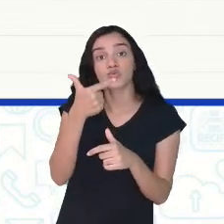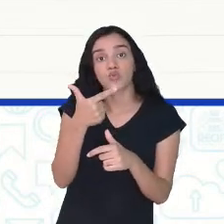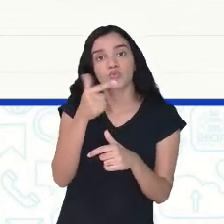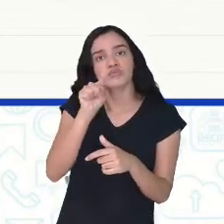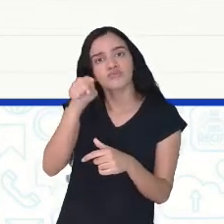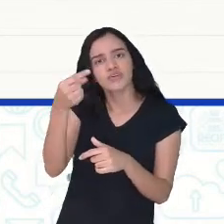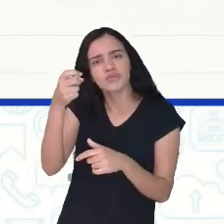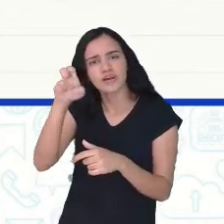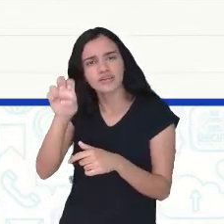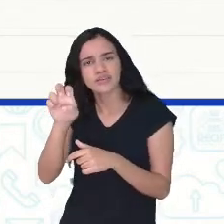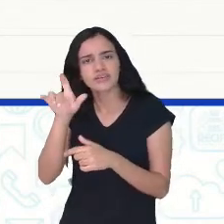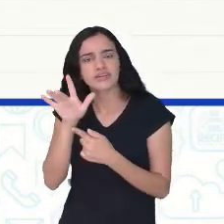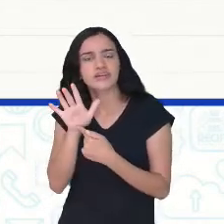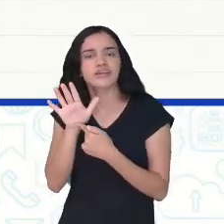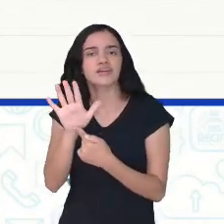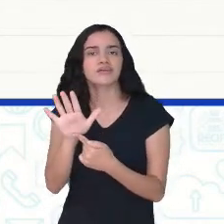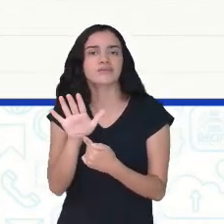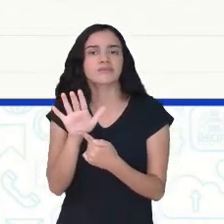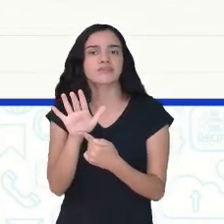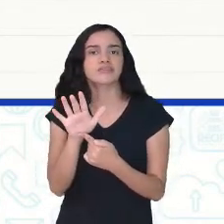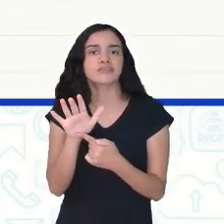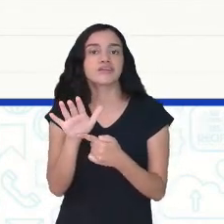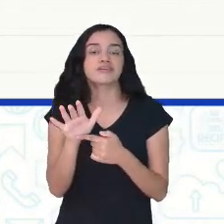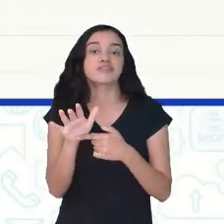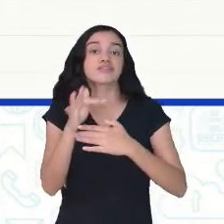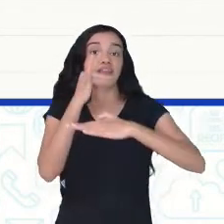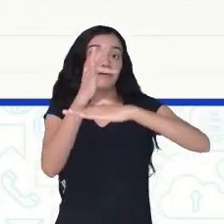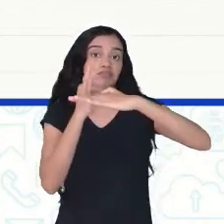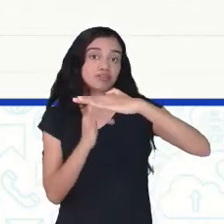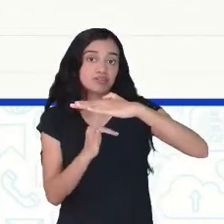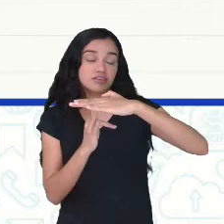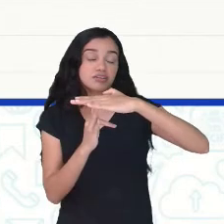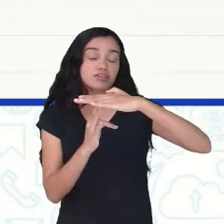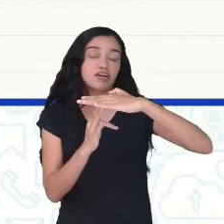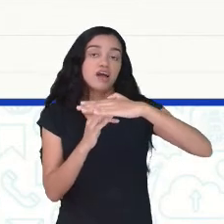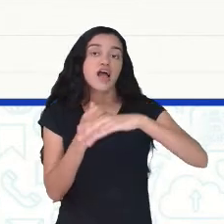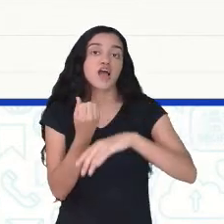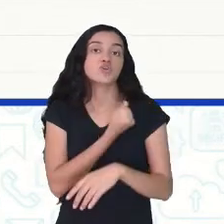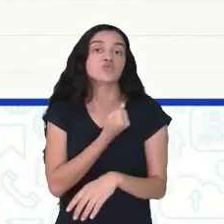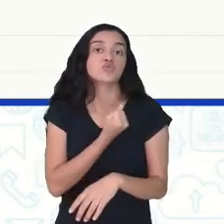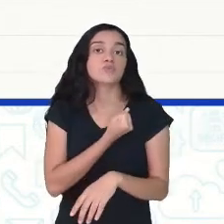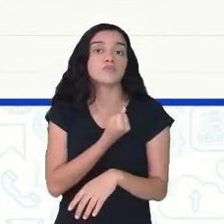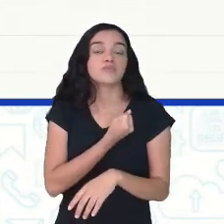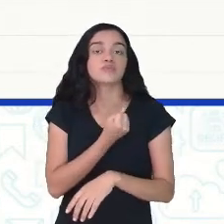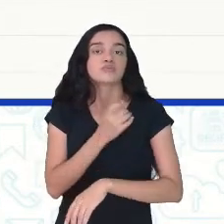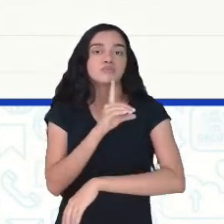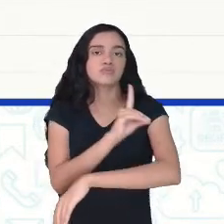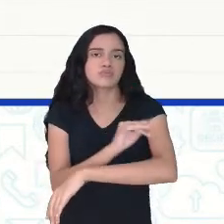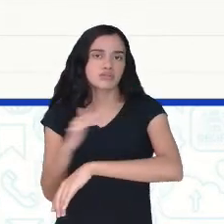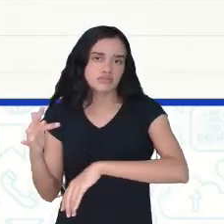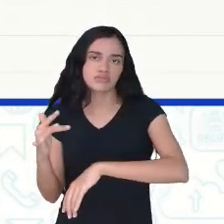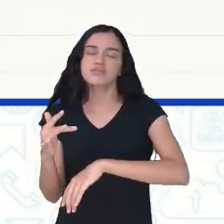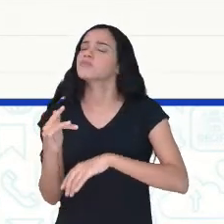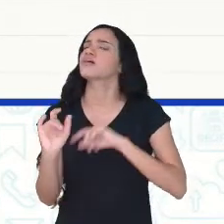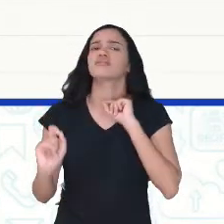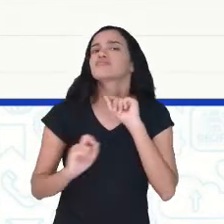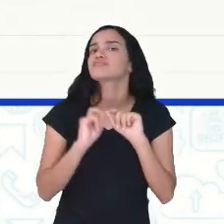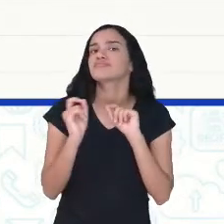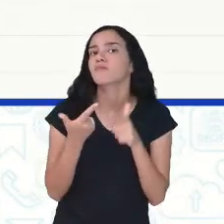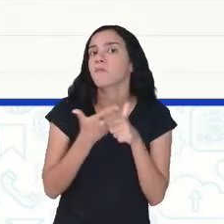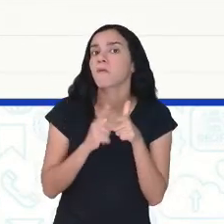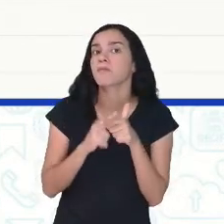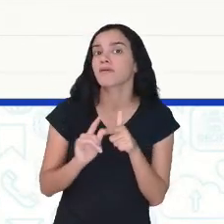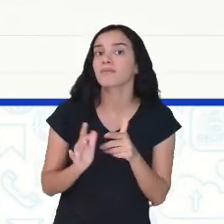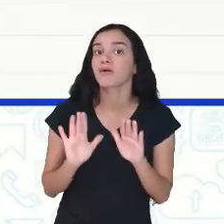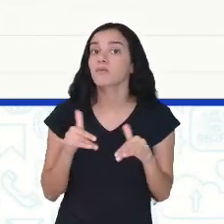aí é uma representação da fração, que se chama números decimais. Qual é o problema dos números